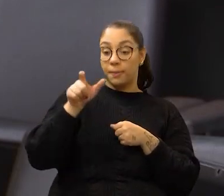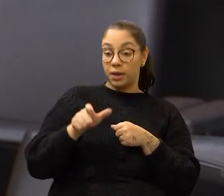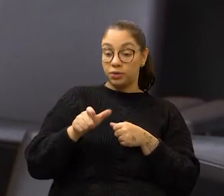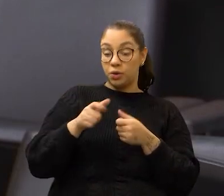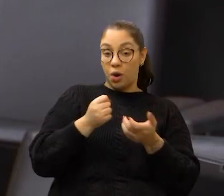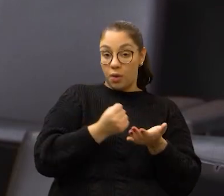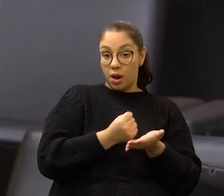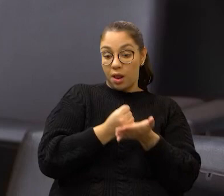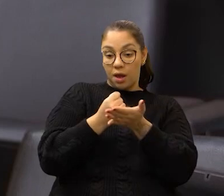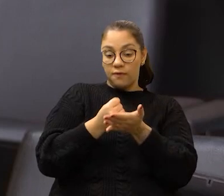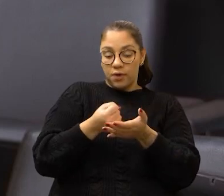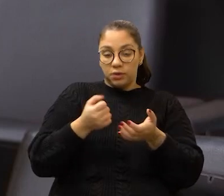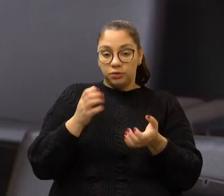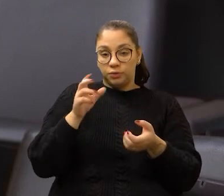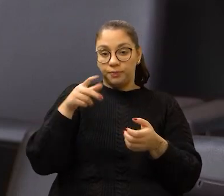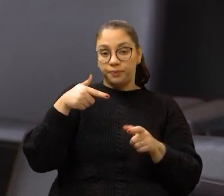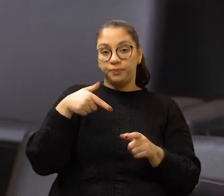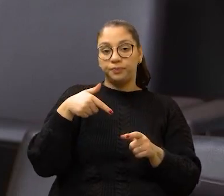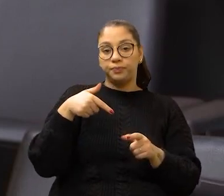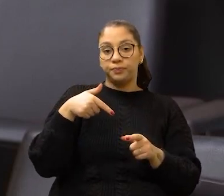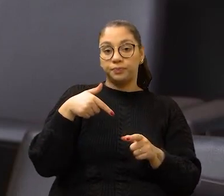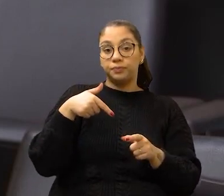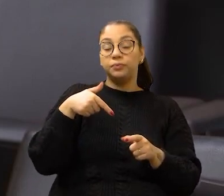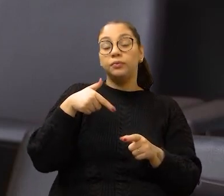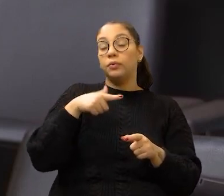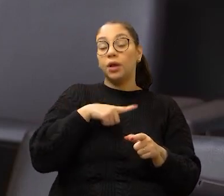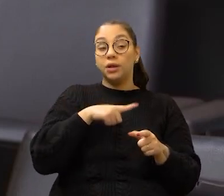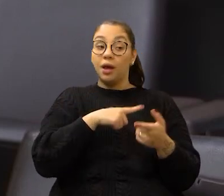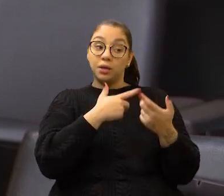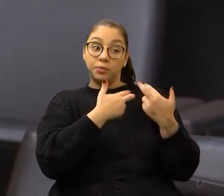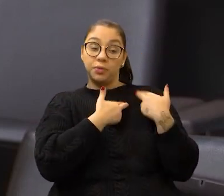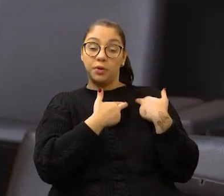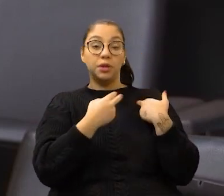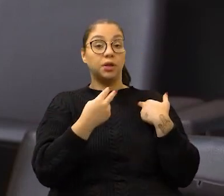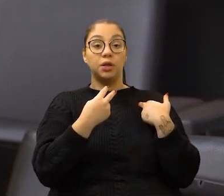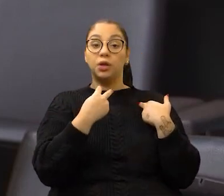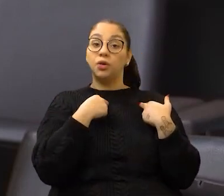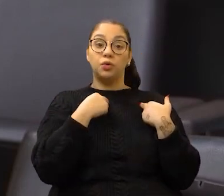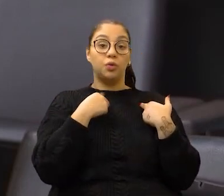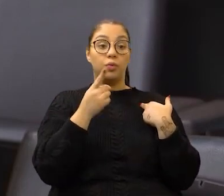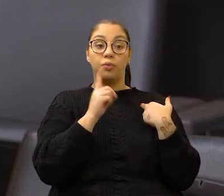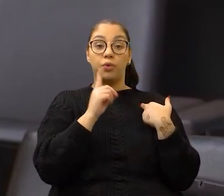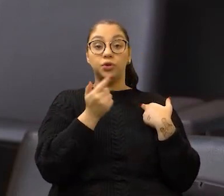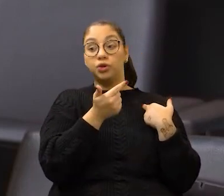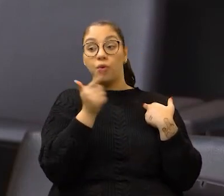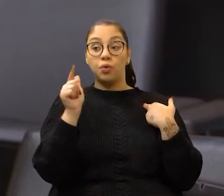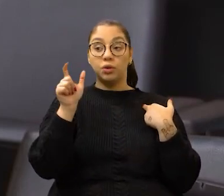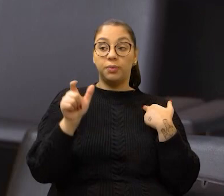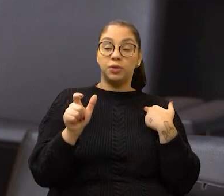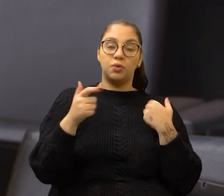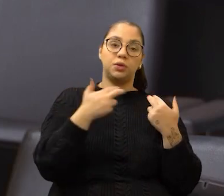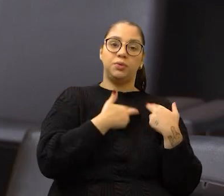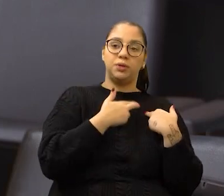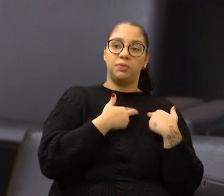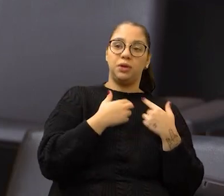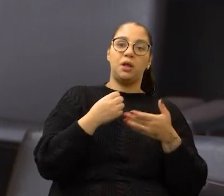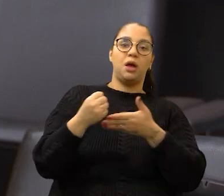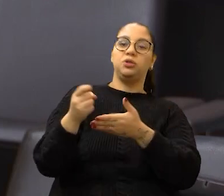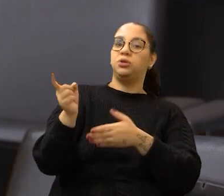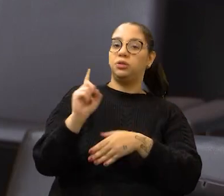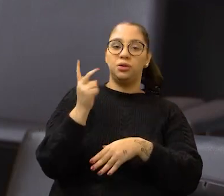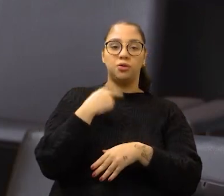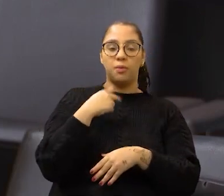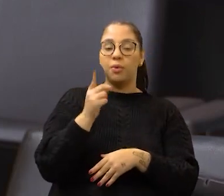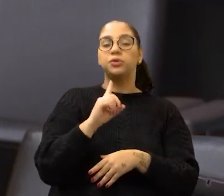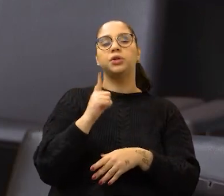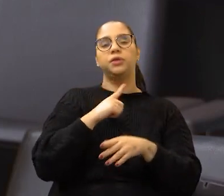a pessoa que está levando o animal ter toda uma responsabilidade, não transferir responsabilidade nem a terceiros nem ao motorista. Então, em cima